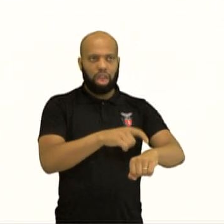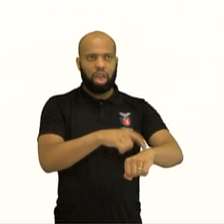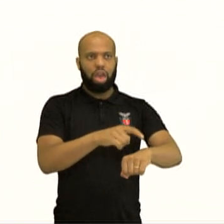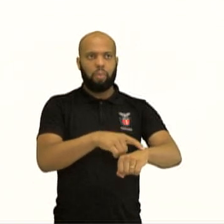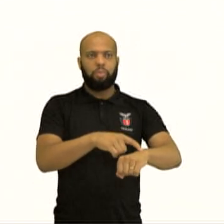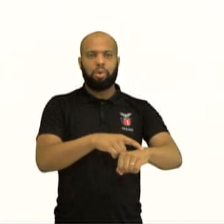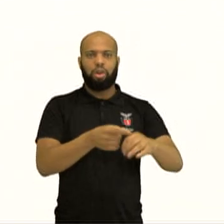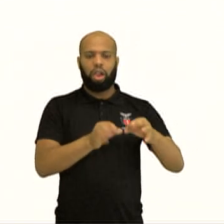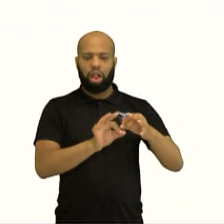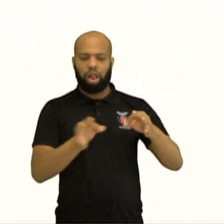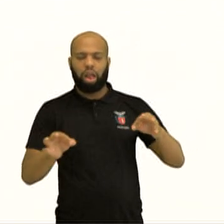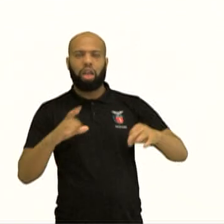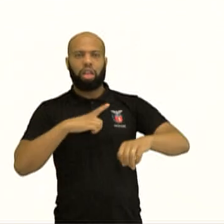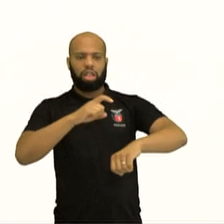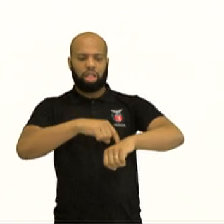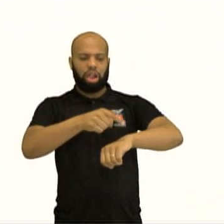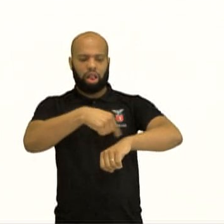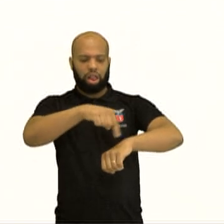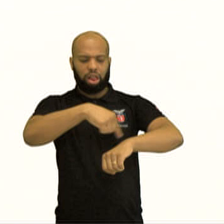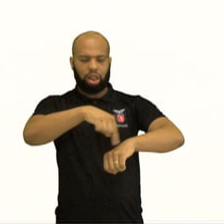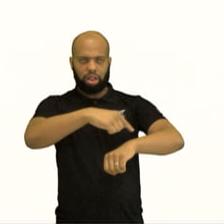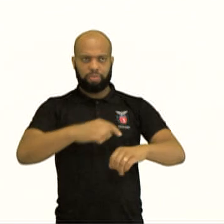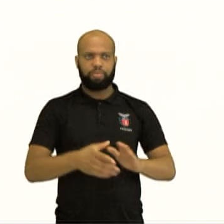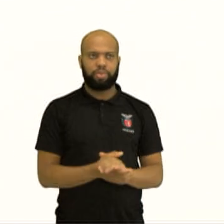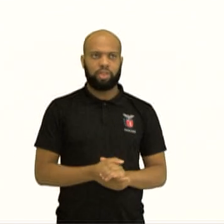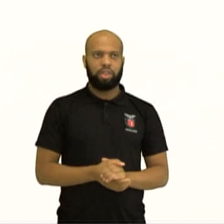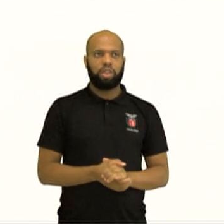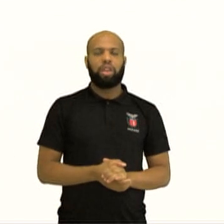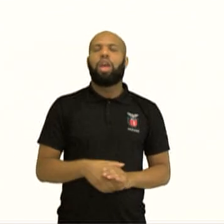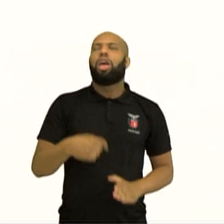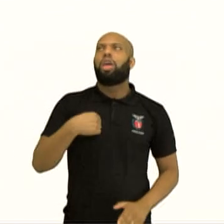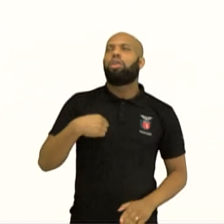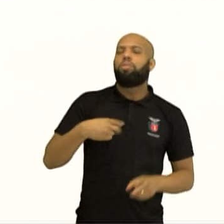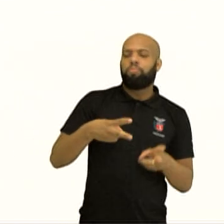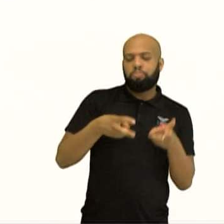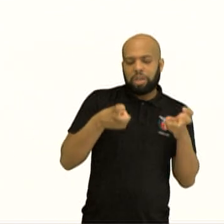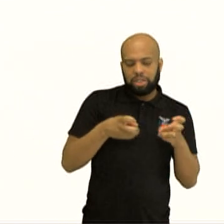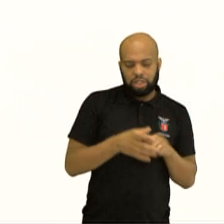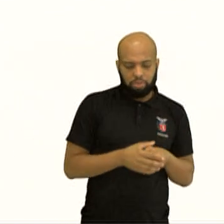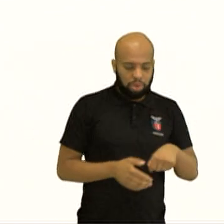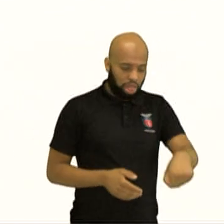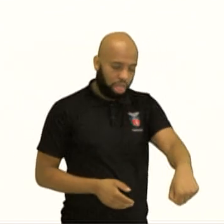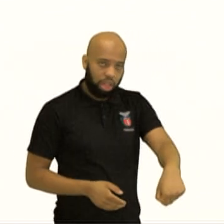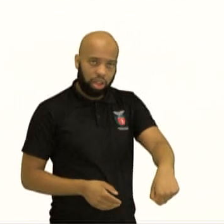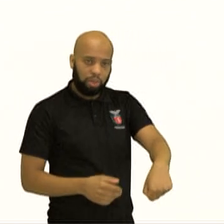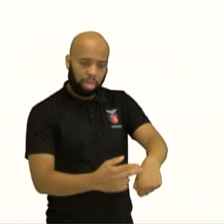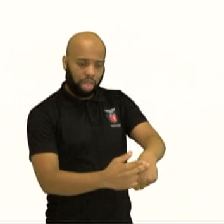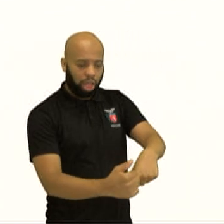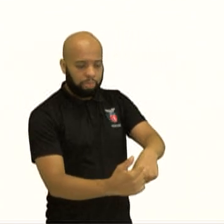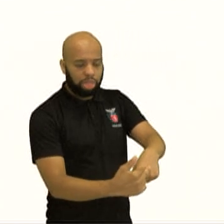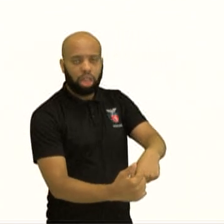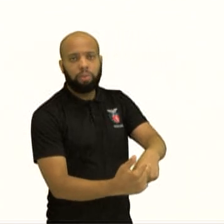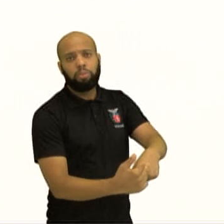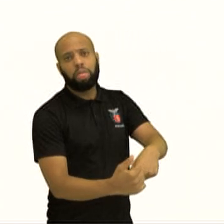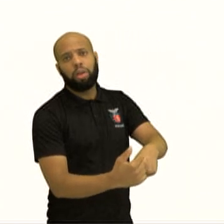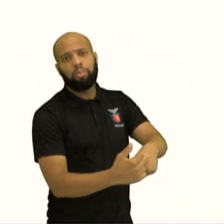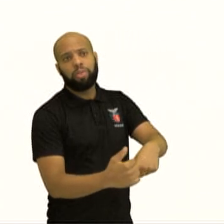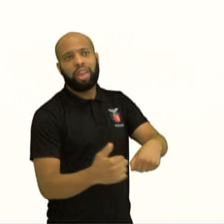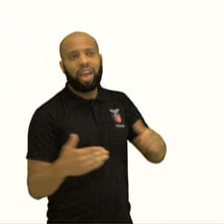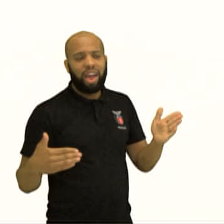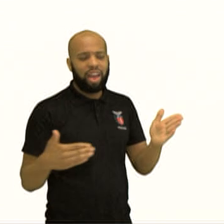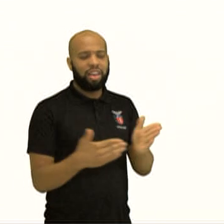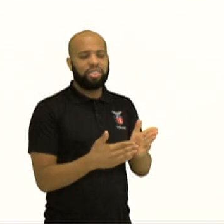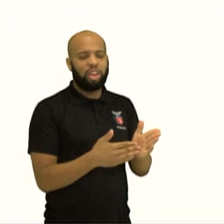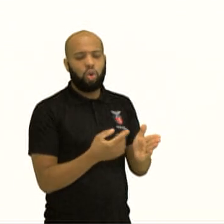avançam no tempo com passos mais largos. E me fez saber, lambendo minha mão, até a última hora. Até a última